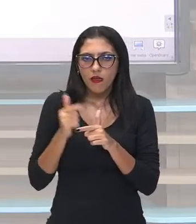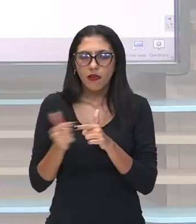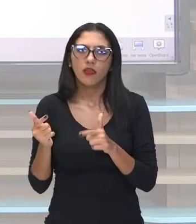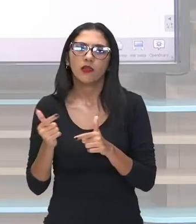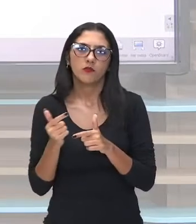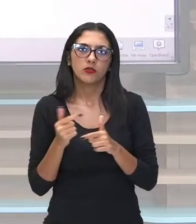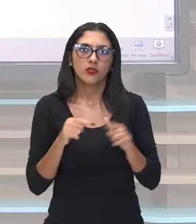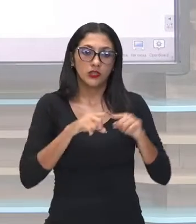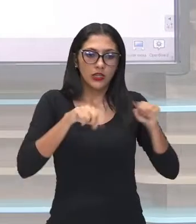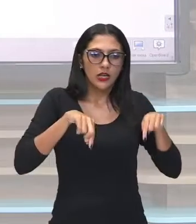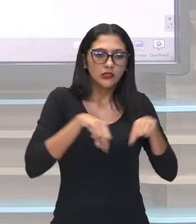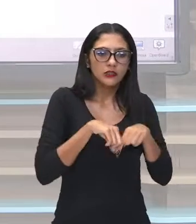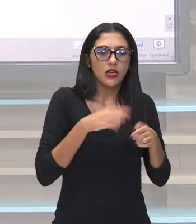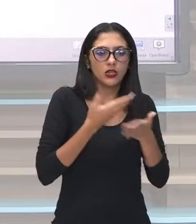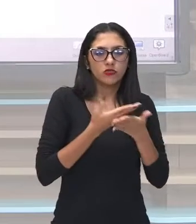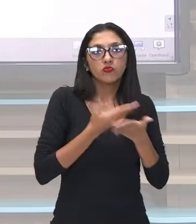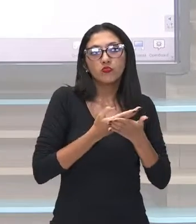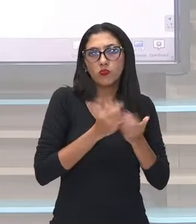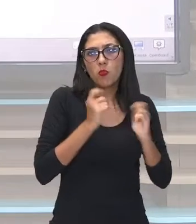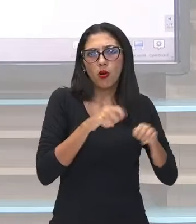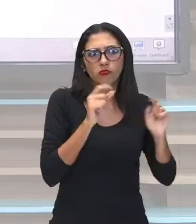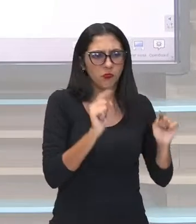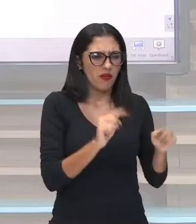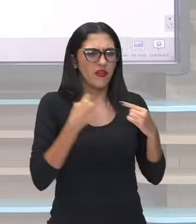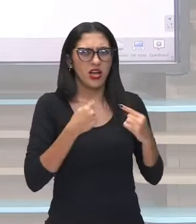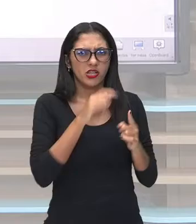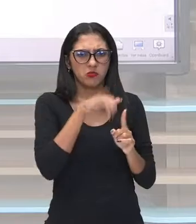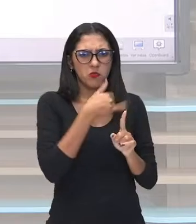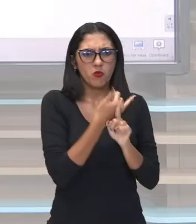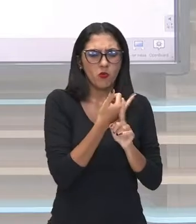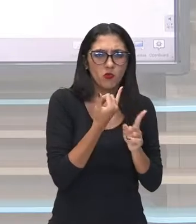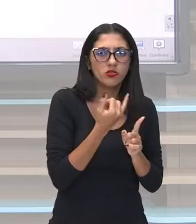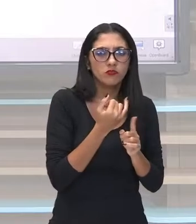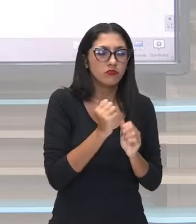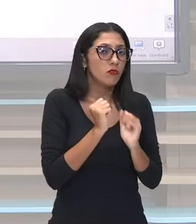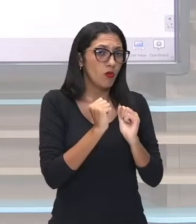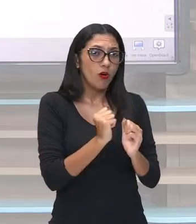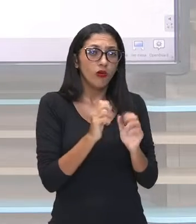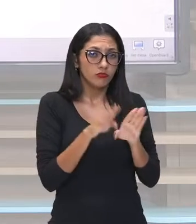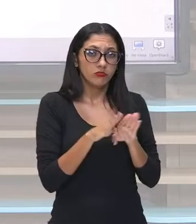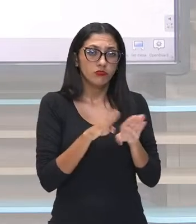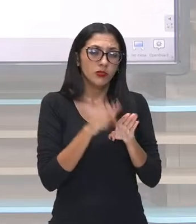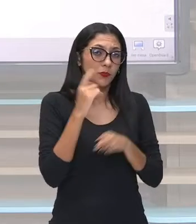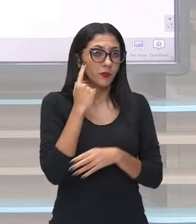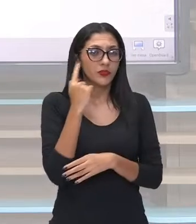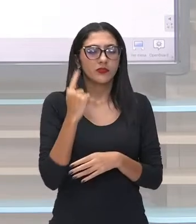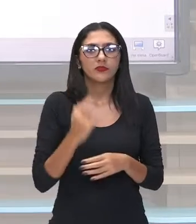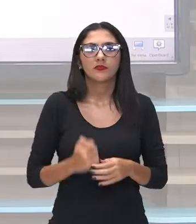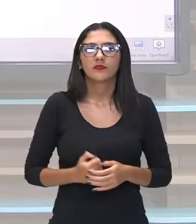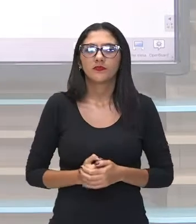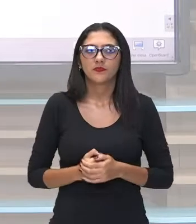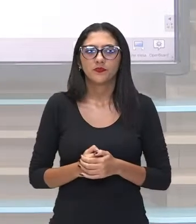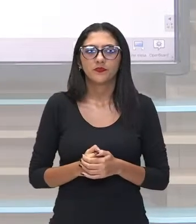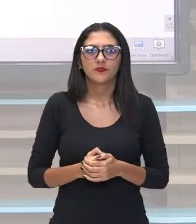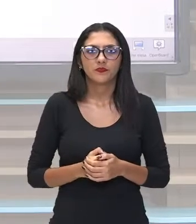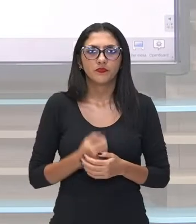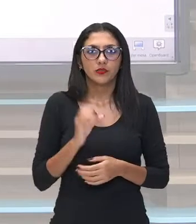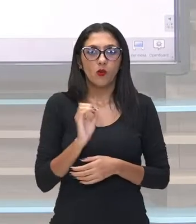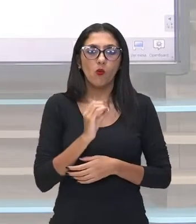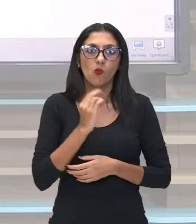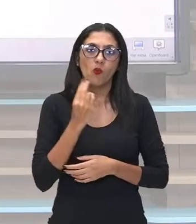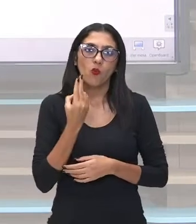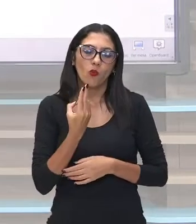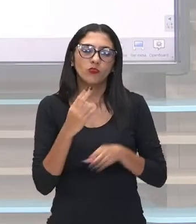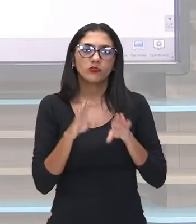sala de aula, ela sofreu um bullying. Posso também deduzir. E posso também deduzir que ela